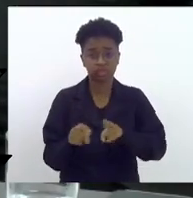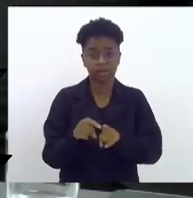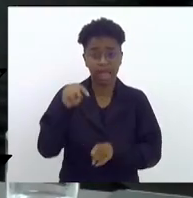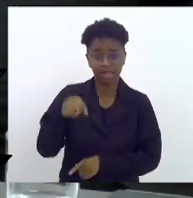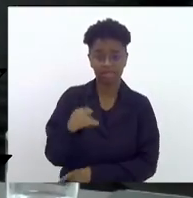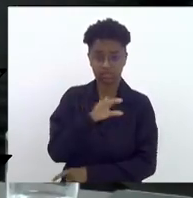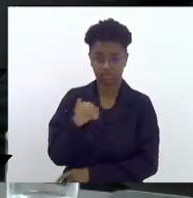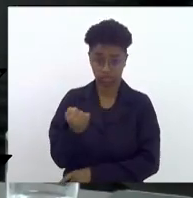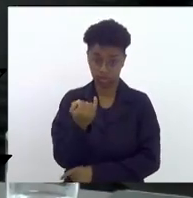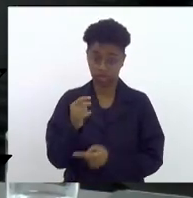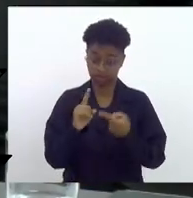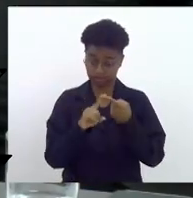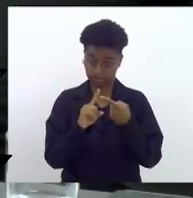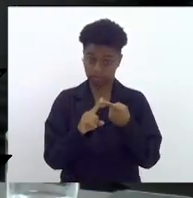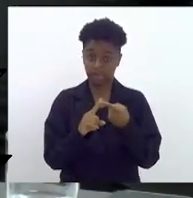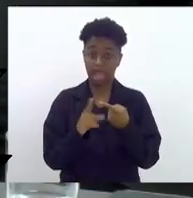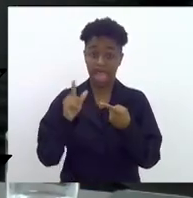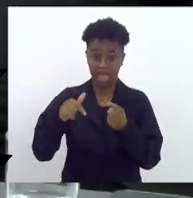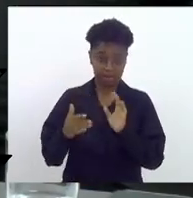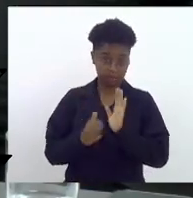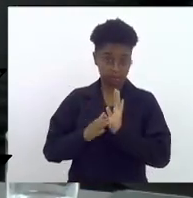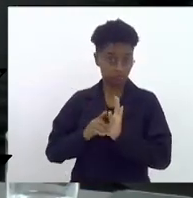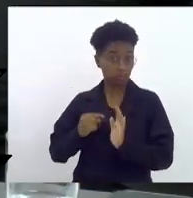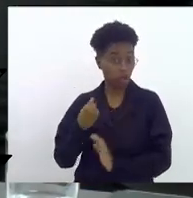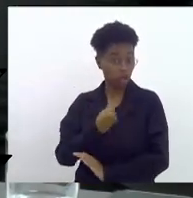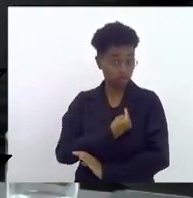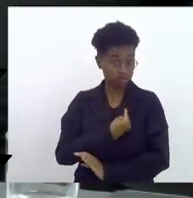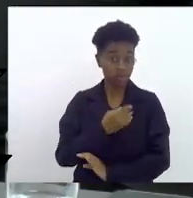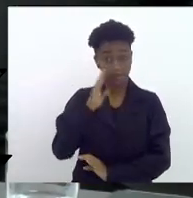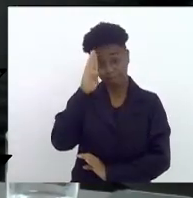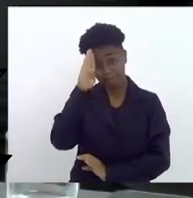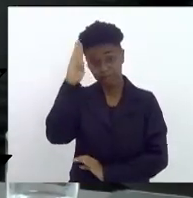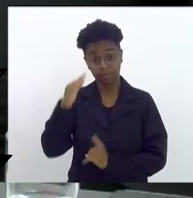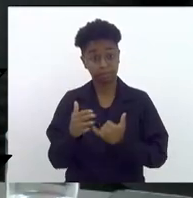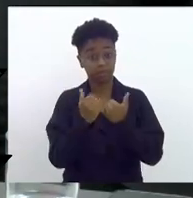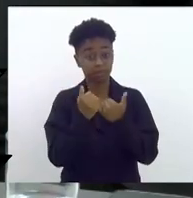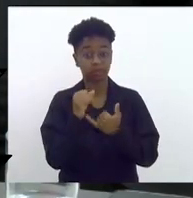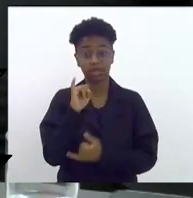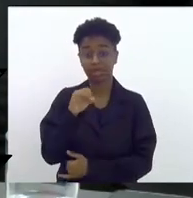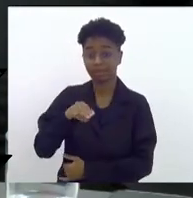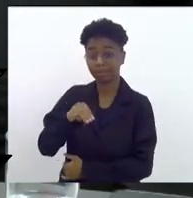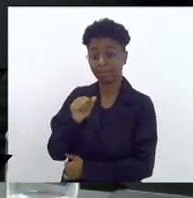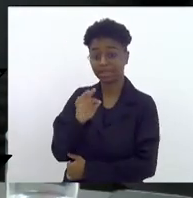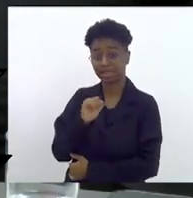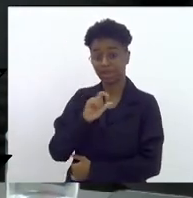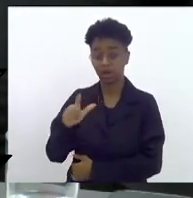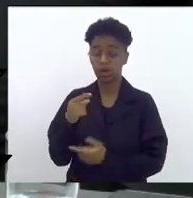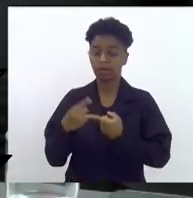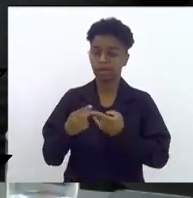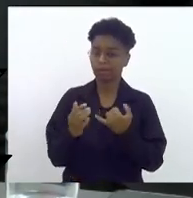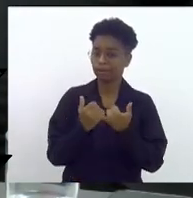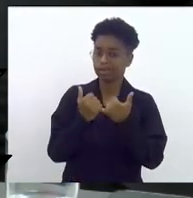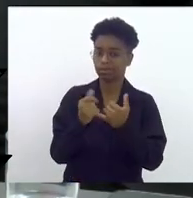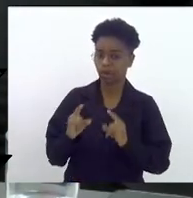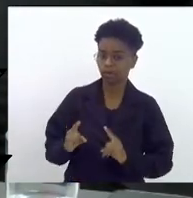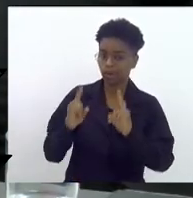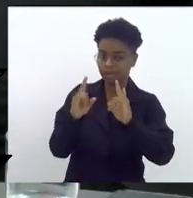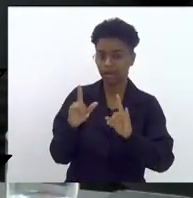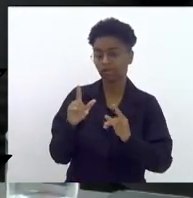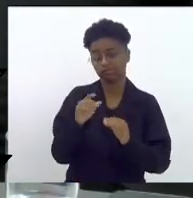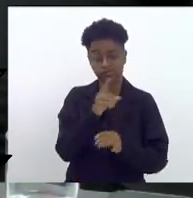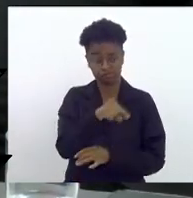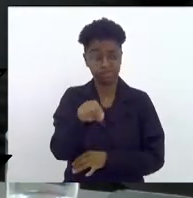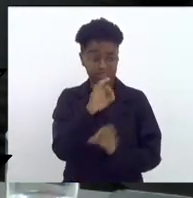ccj primeiro é uma prerrogativa nossa sobretudo patrimônio imaterial porque o patrimônio material tá correto Quem falou